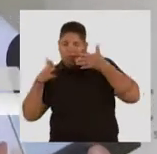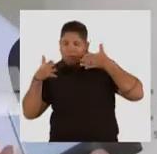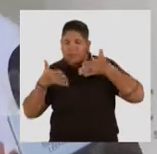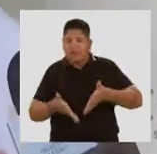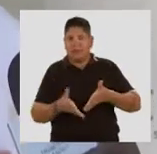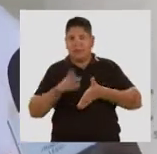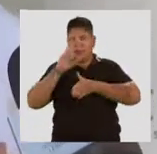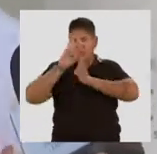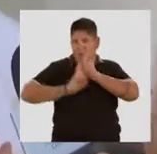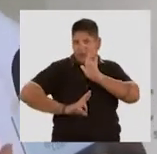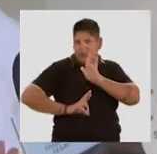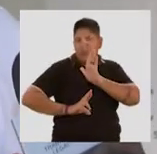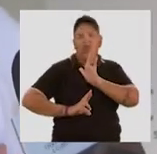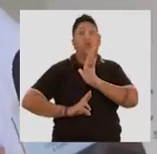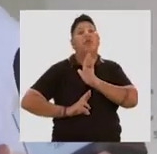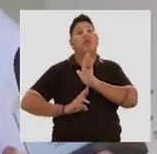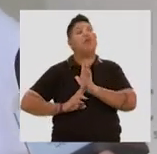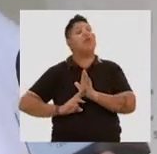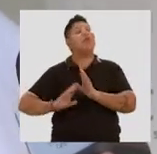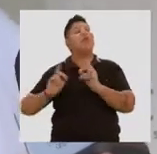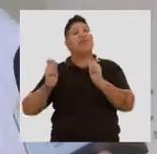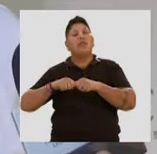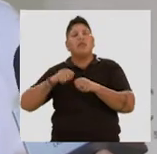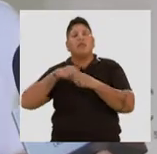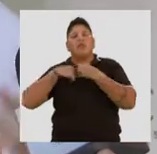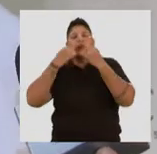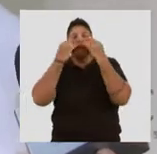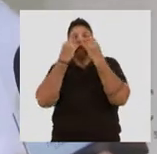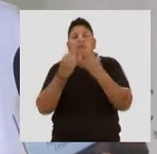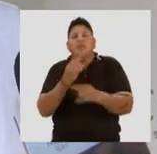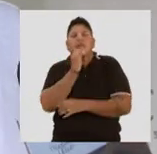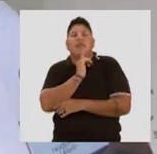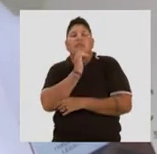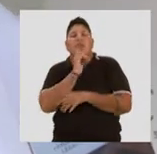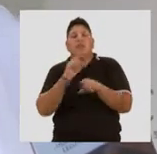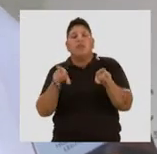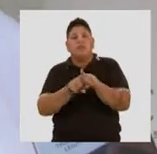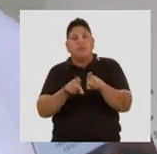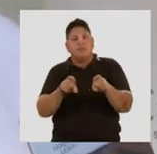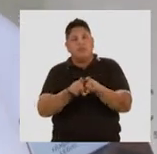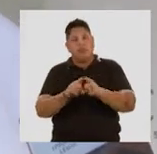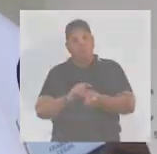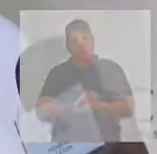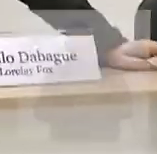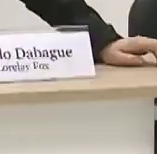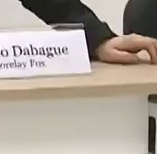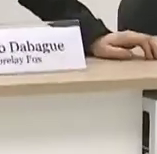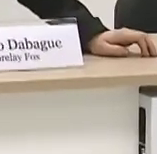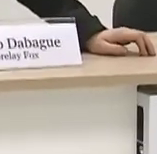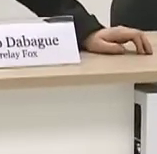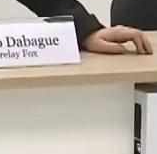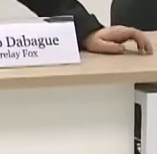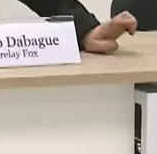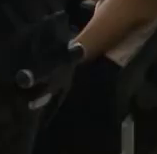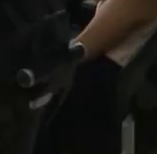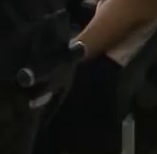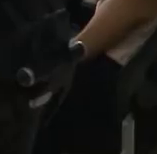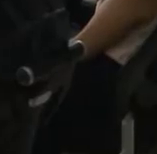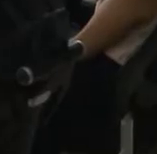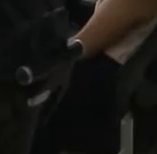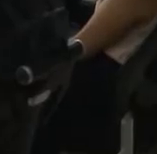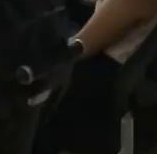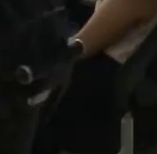modelos de atuação que são recomendados pela instituição, nos servem de inspiração e de grande exemplo também.